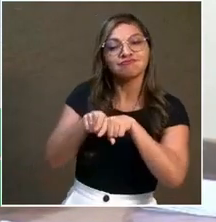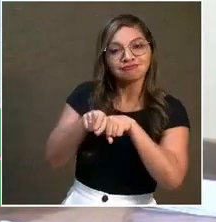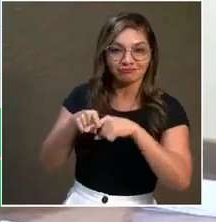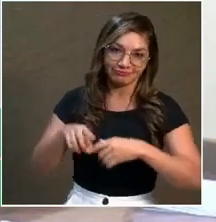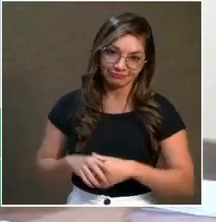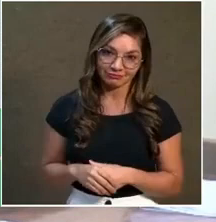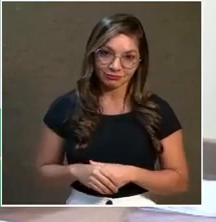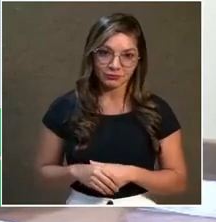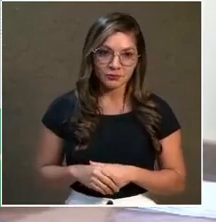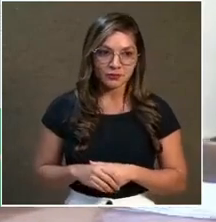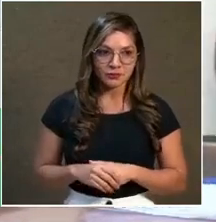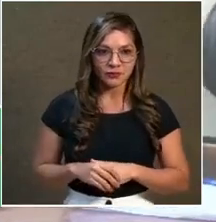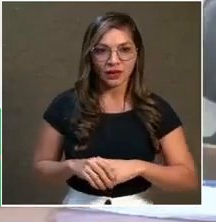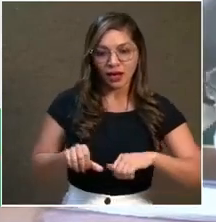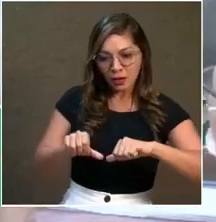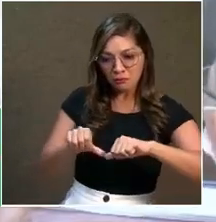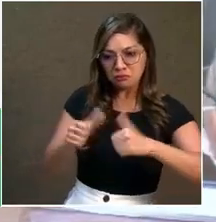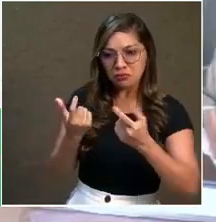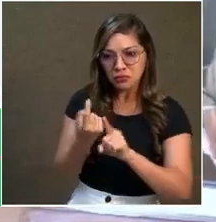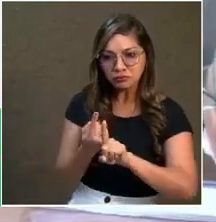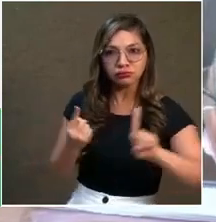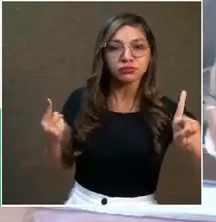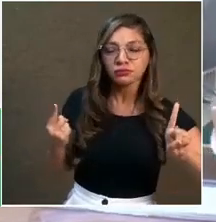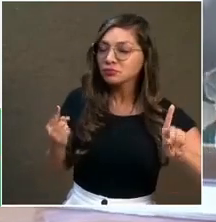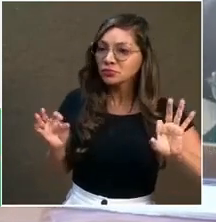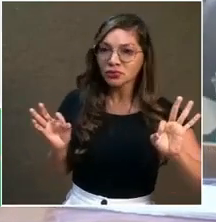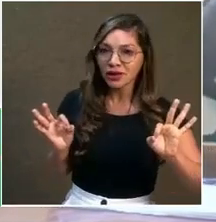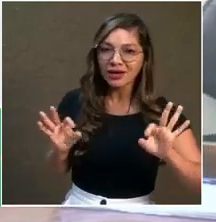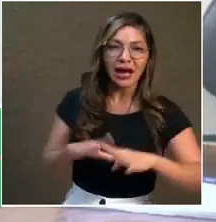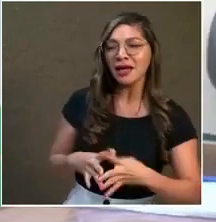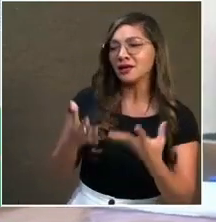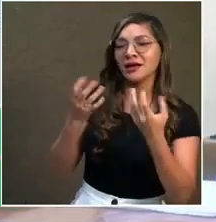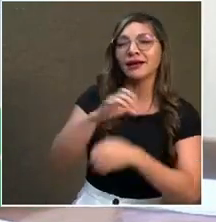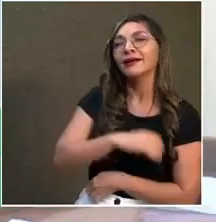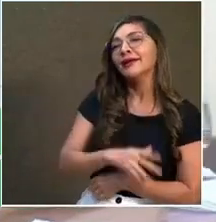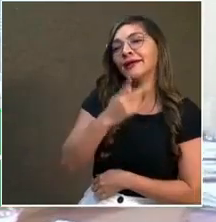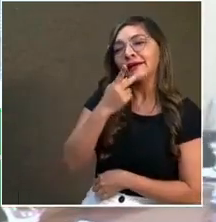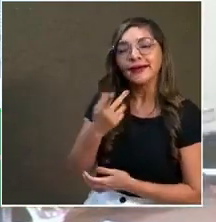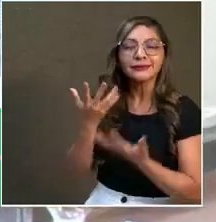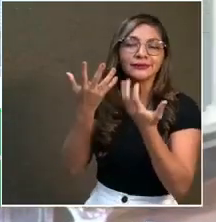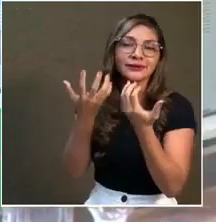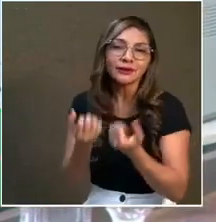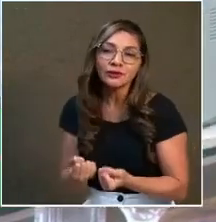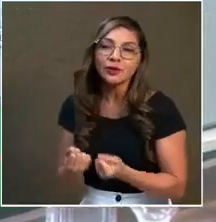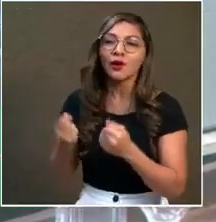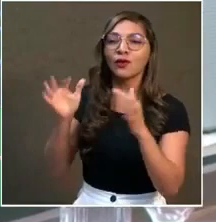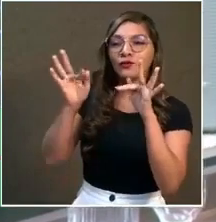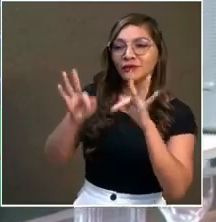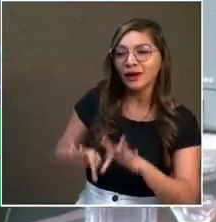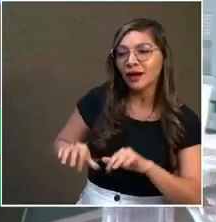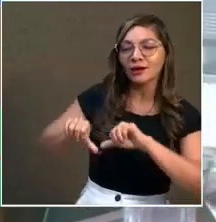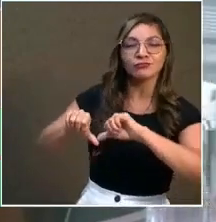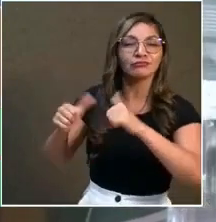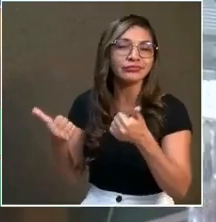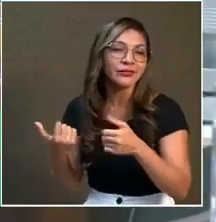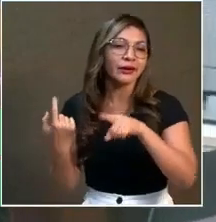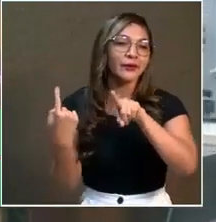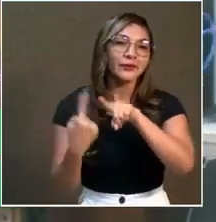Eles não estavam separados. Não é, ele não aceitou o fim do relacionamento. Ele